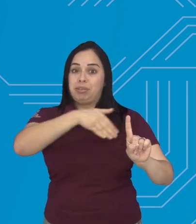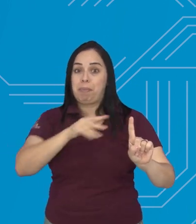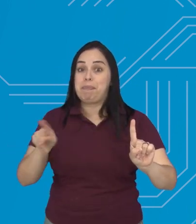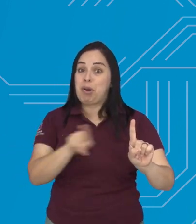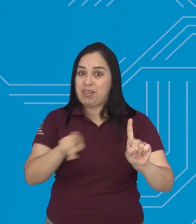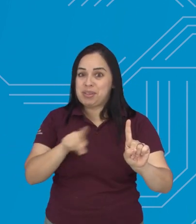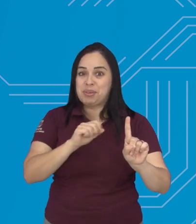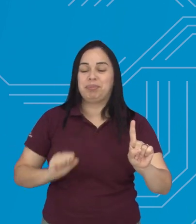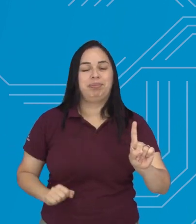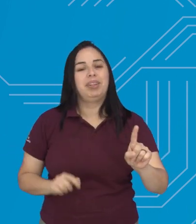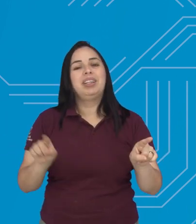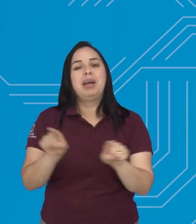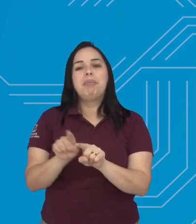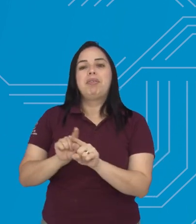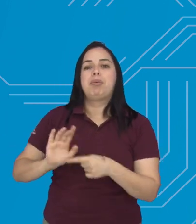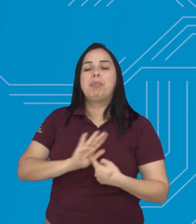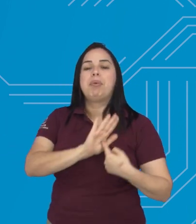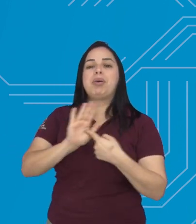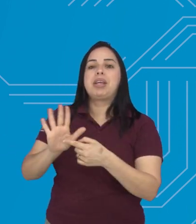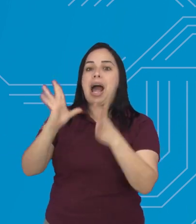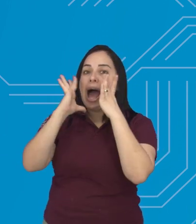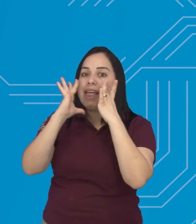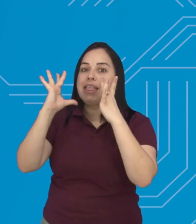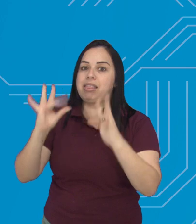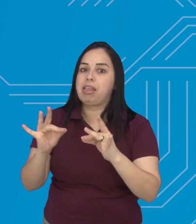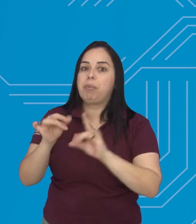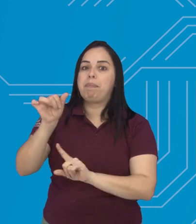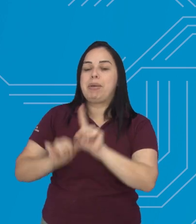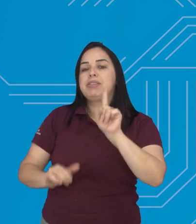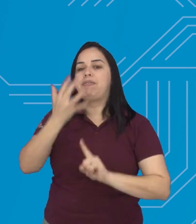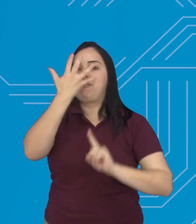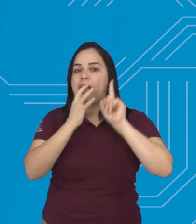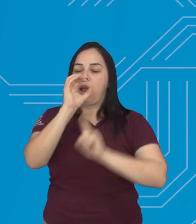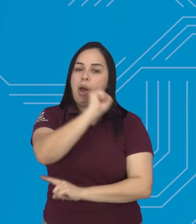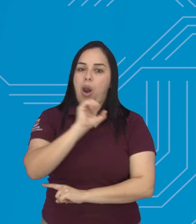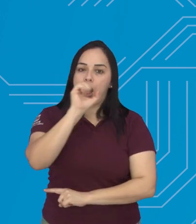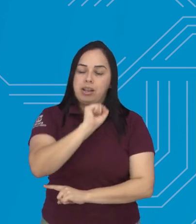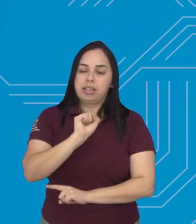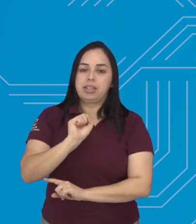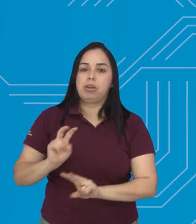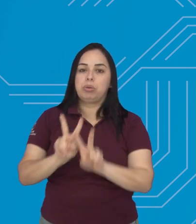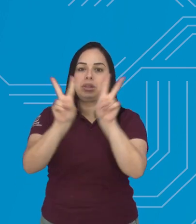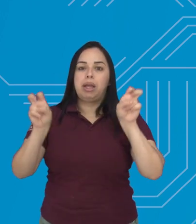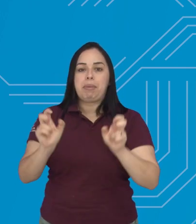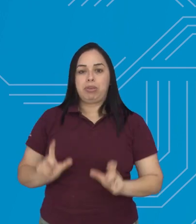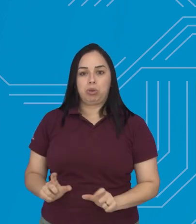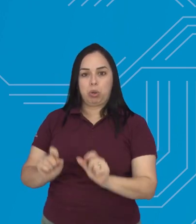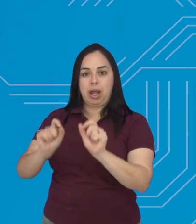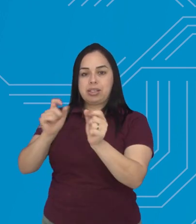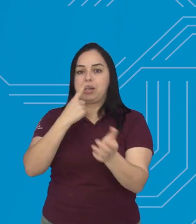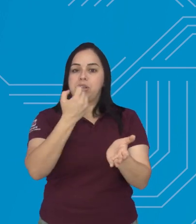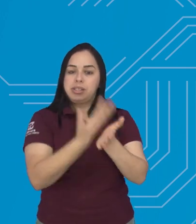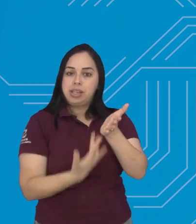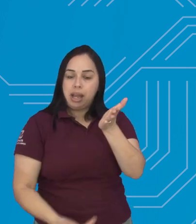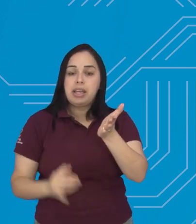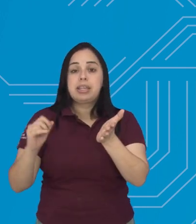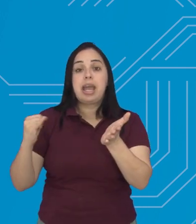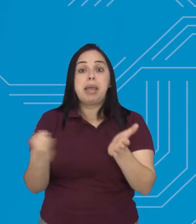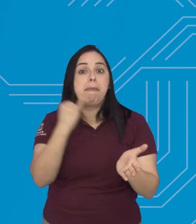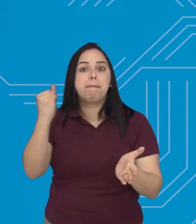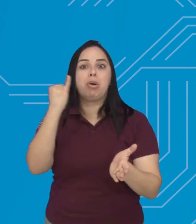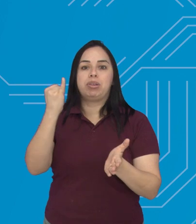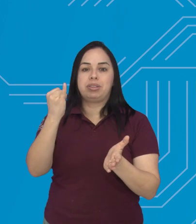situação da dengue no país tem preocupado as autoridades. Aqui no Brasil, 3 estados e o Distrito Federal já decretaram situação de